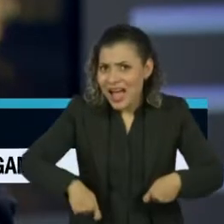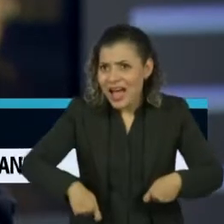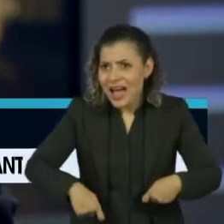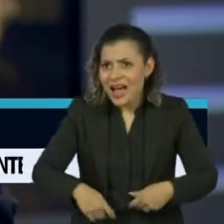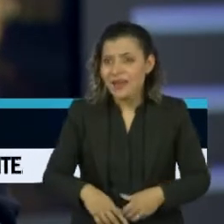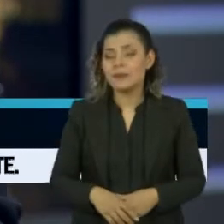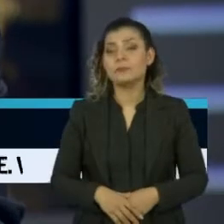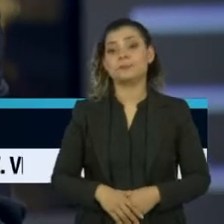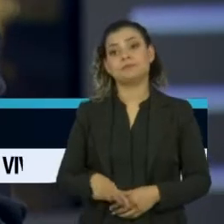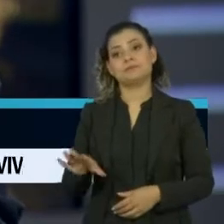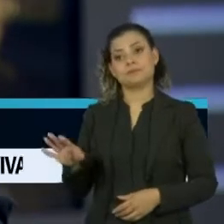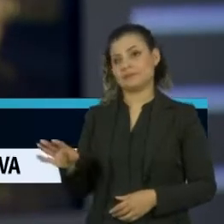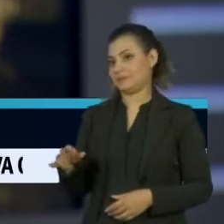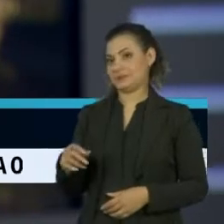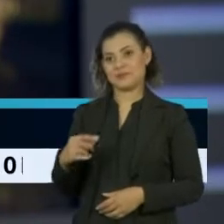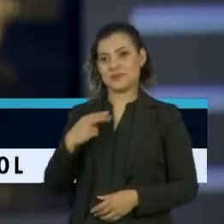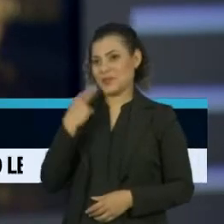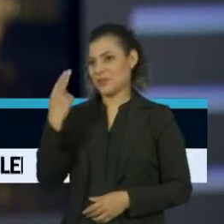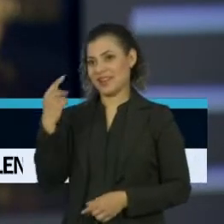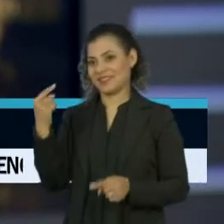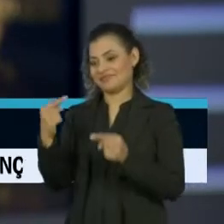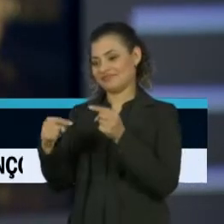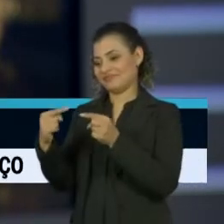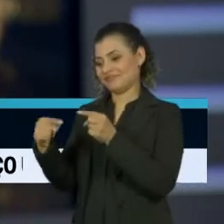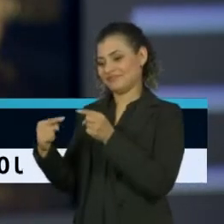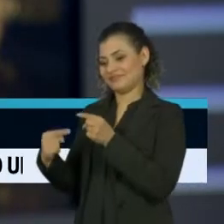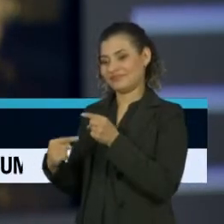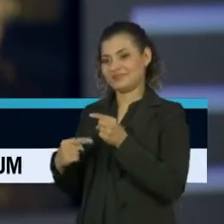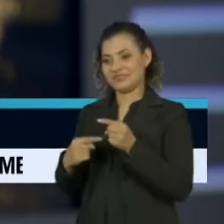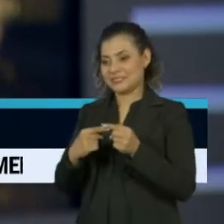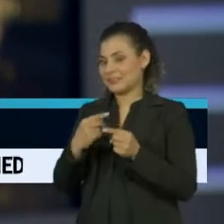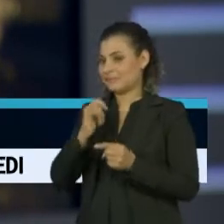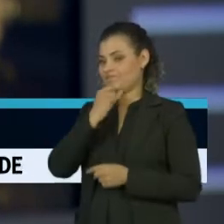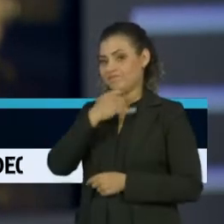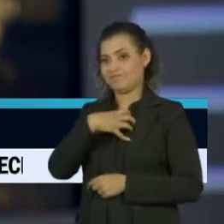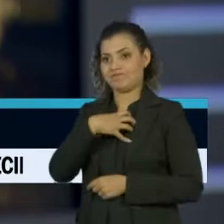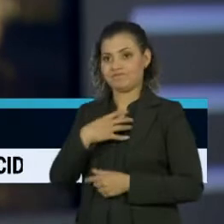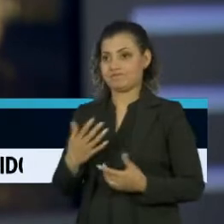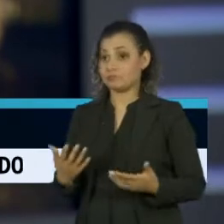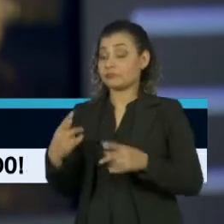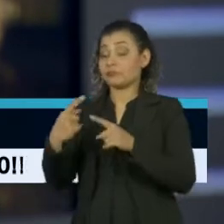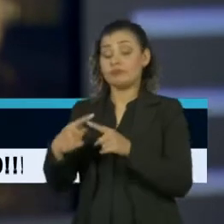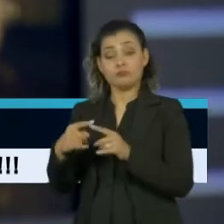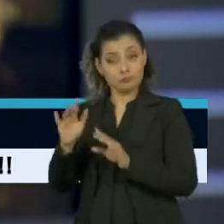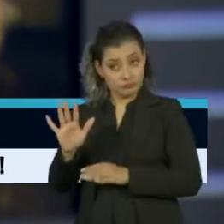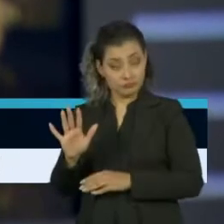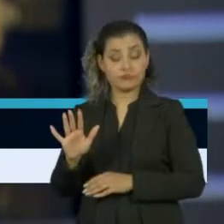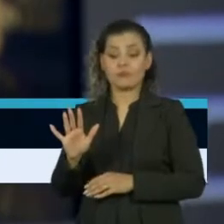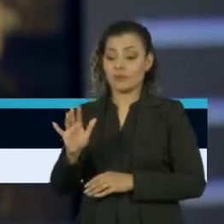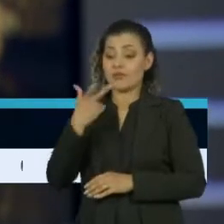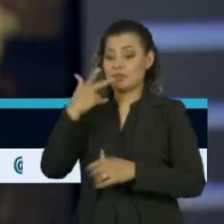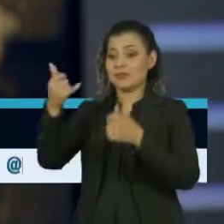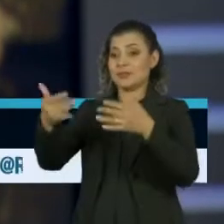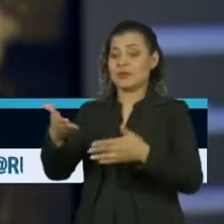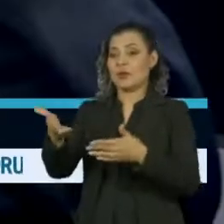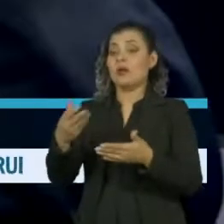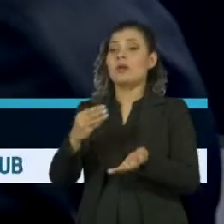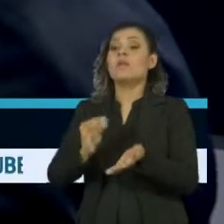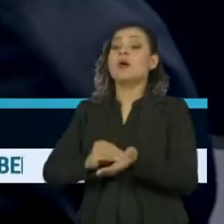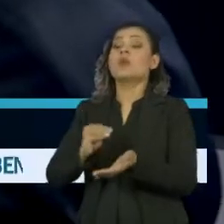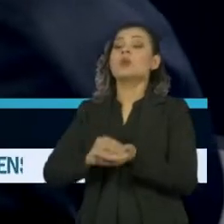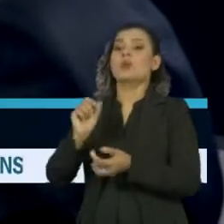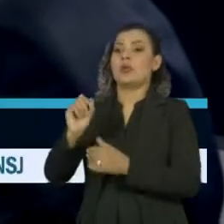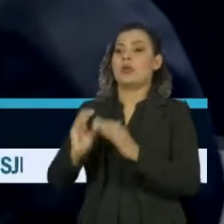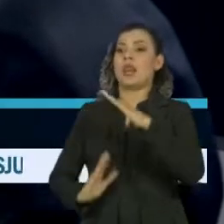eu acho que essa equação não fecha infelizmente não fecha porque você teria que ter e ela para você falou é só faltou uma